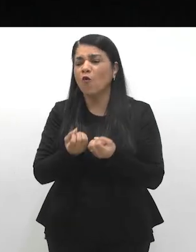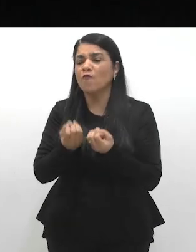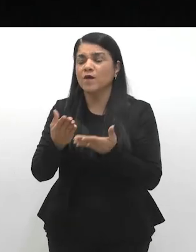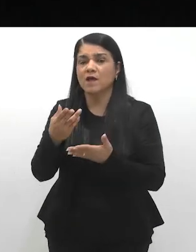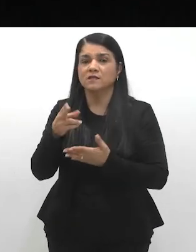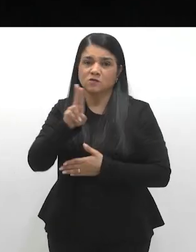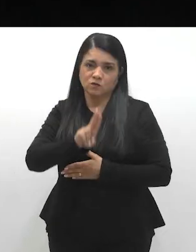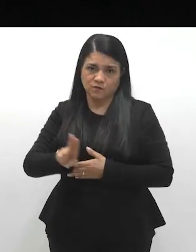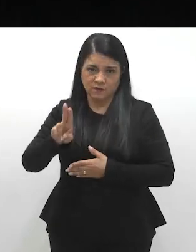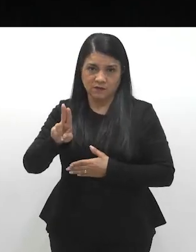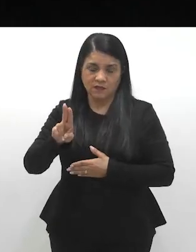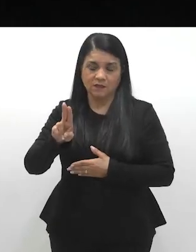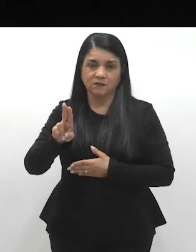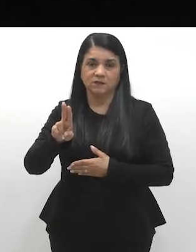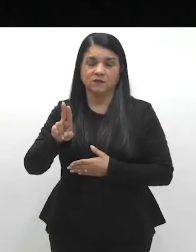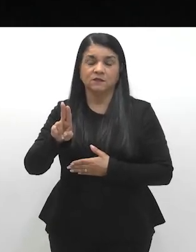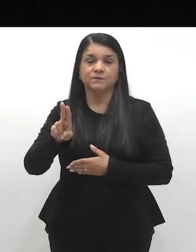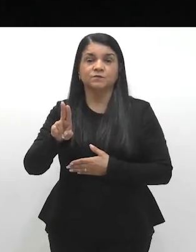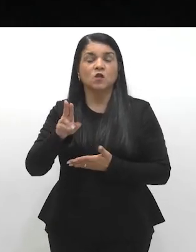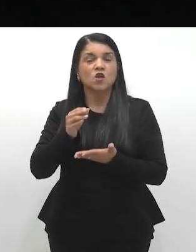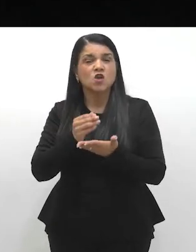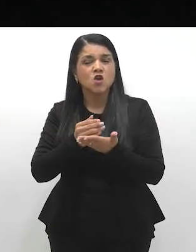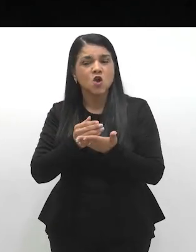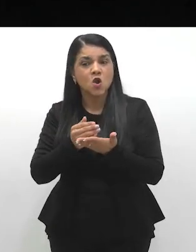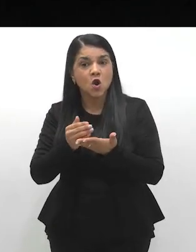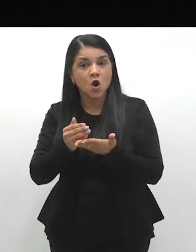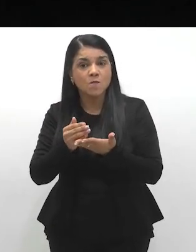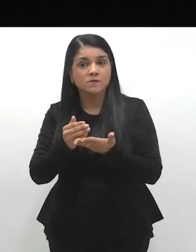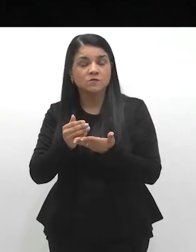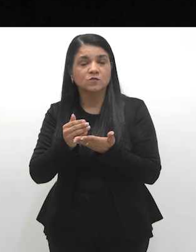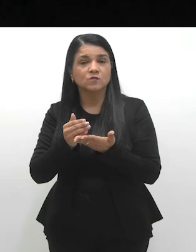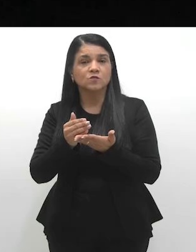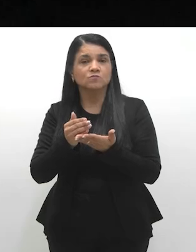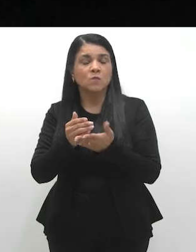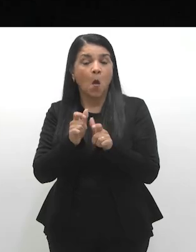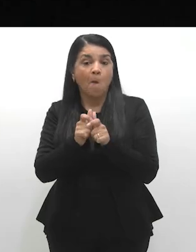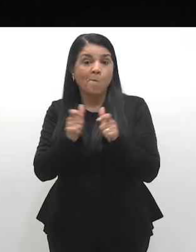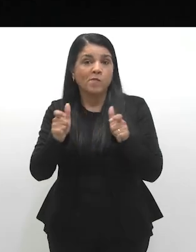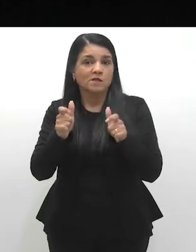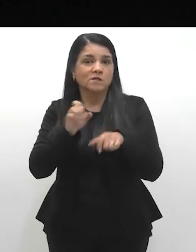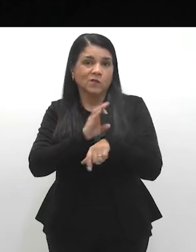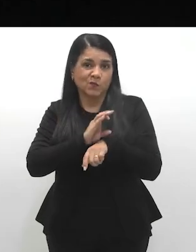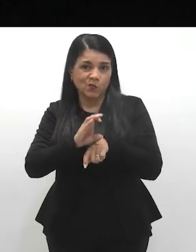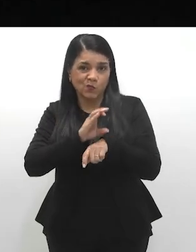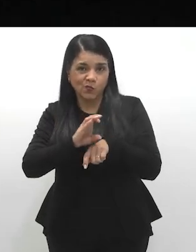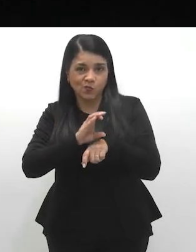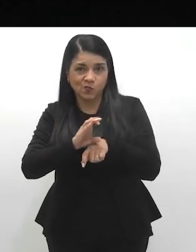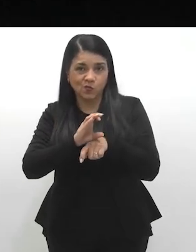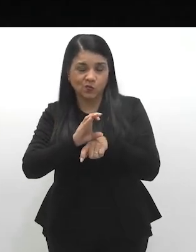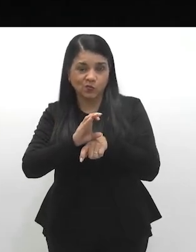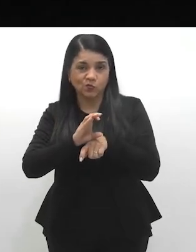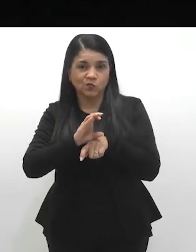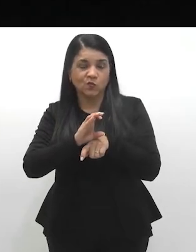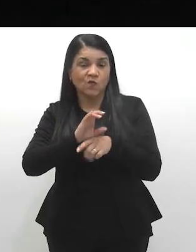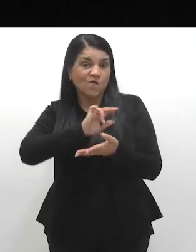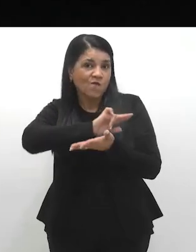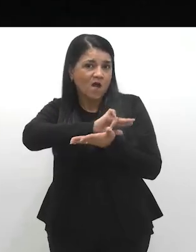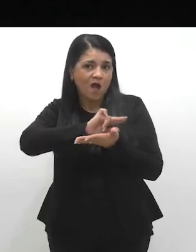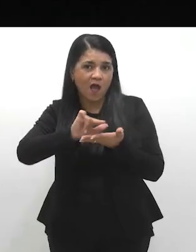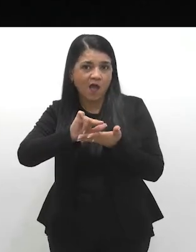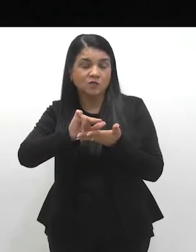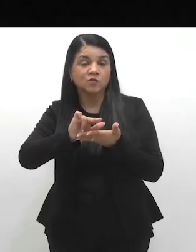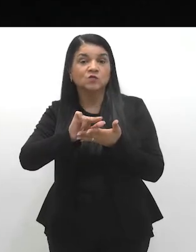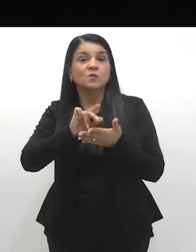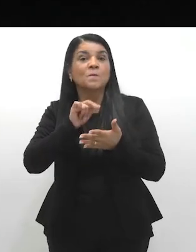oferece? A Universidade Federal Rural do Rio de Janeiro ela começa a ter uma ampliação, ela começa para dar